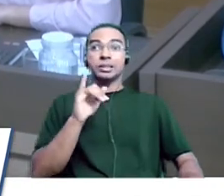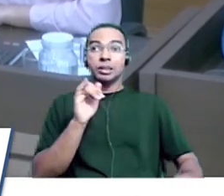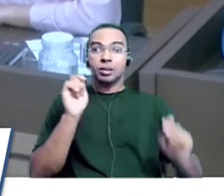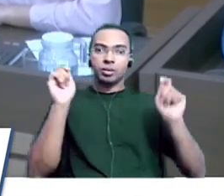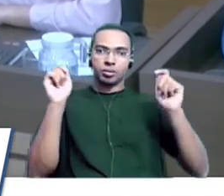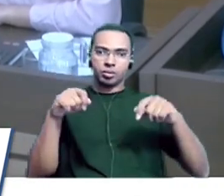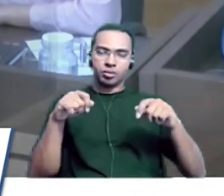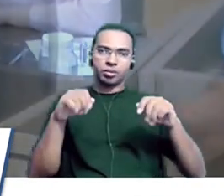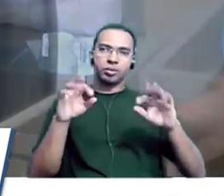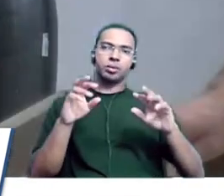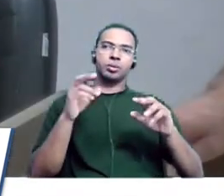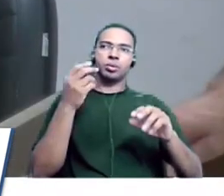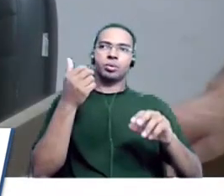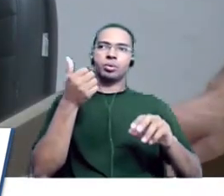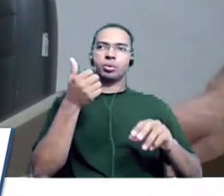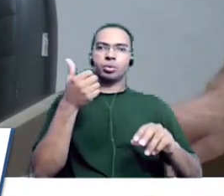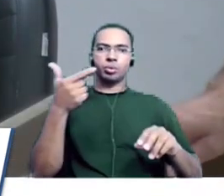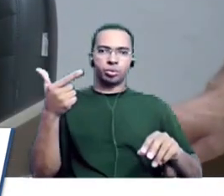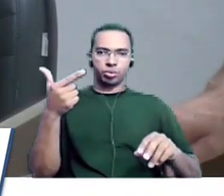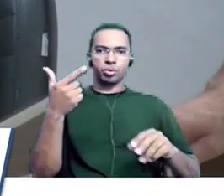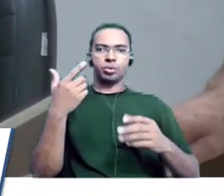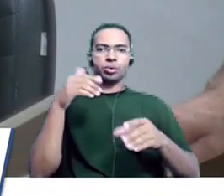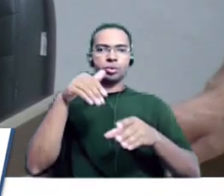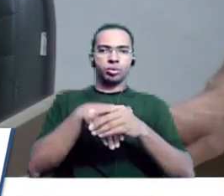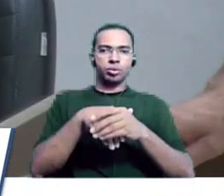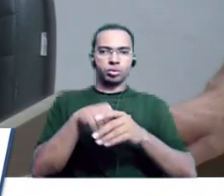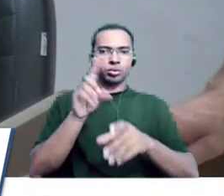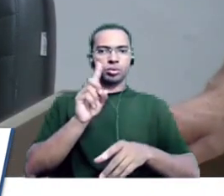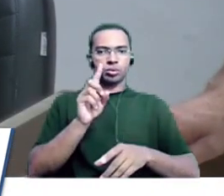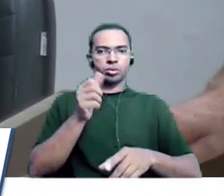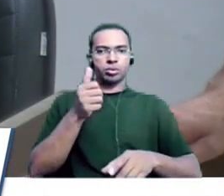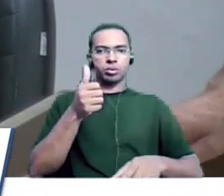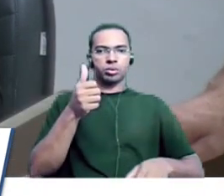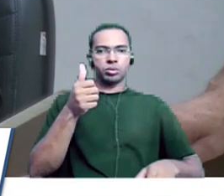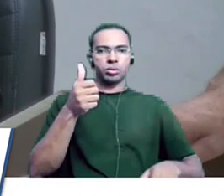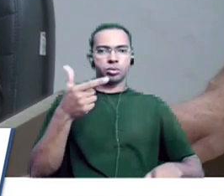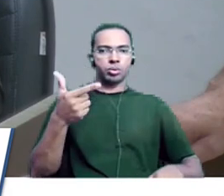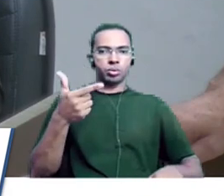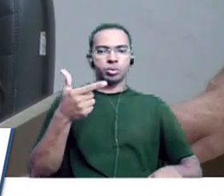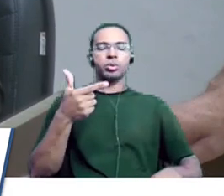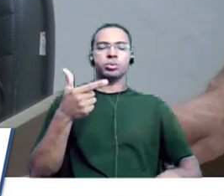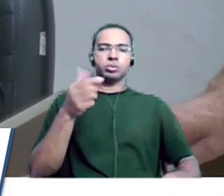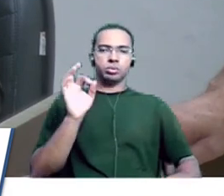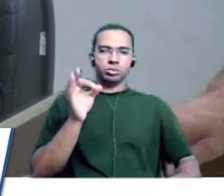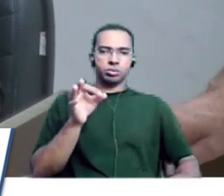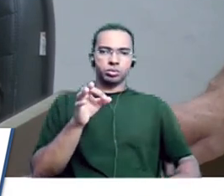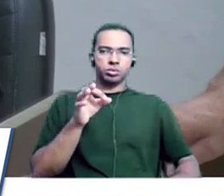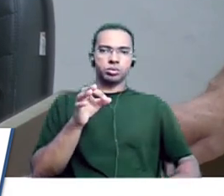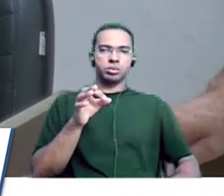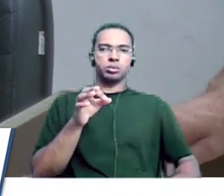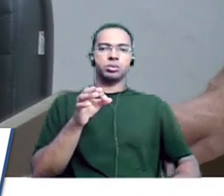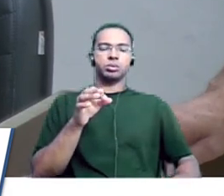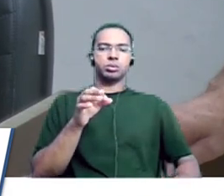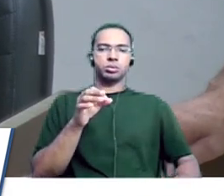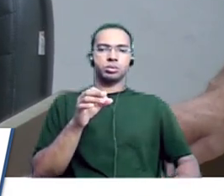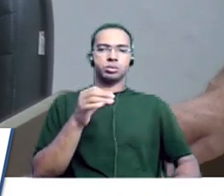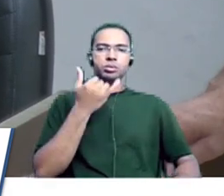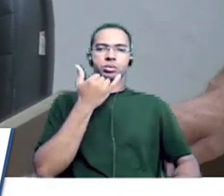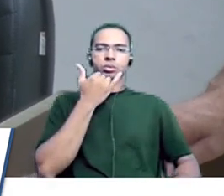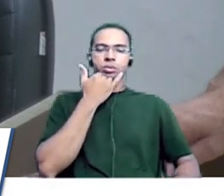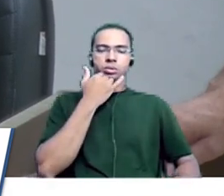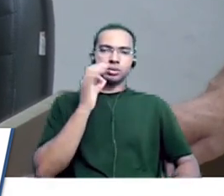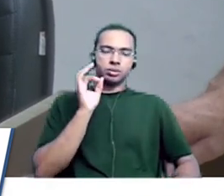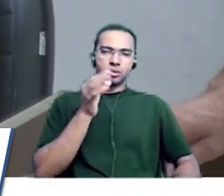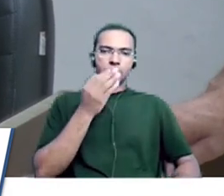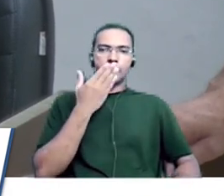são 12 votos favoráveis do presidente, não são 13, não. Ah. São 12 votos. Sim. Ah, é 12. Isso. E pedir,